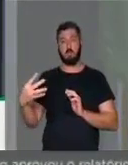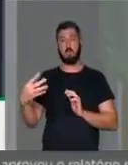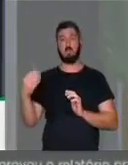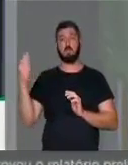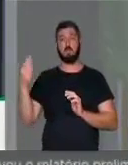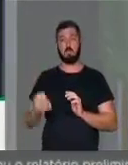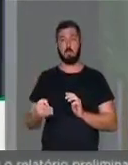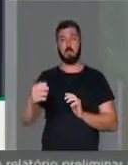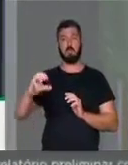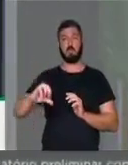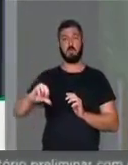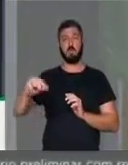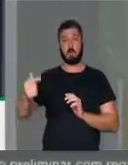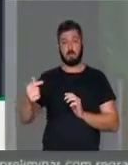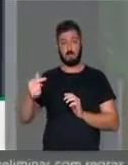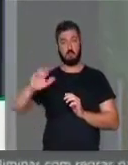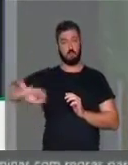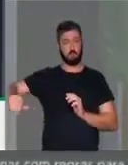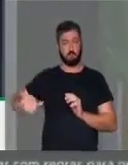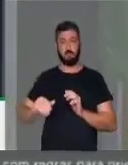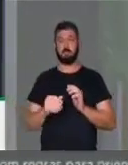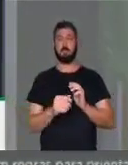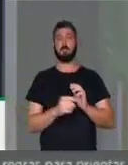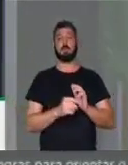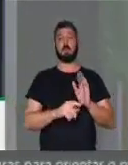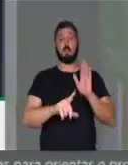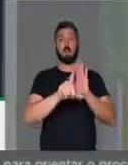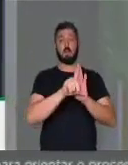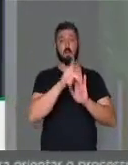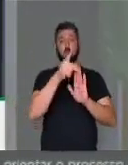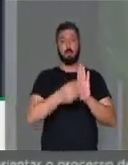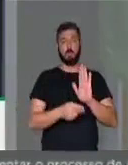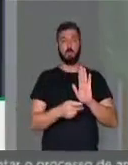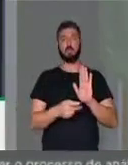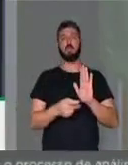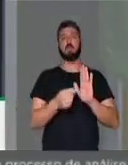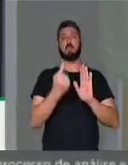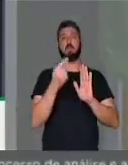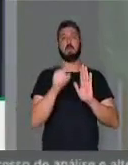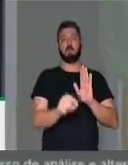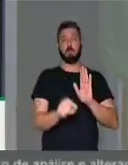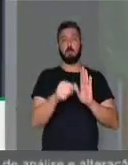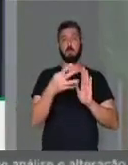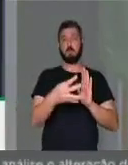3.644 de 1997, rejeição ao projeto de lei